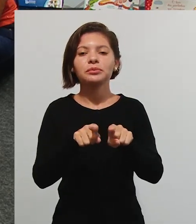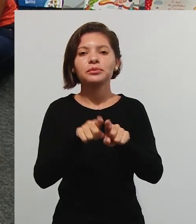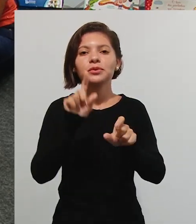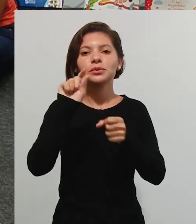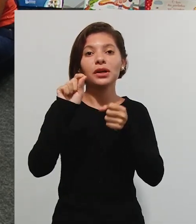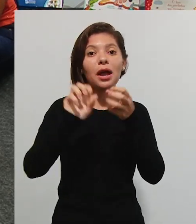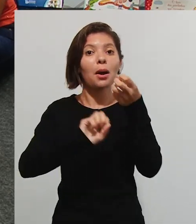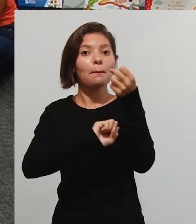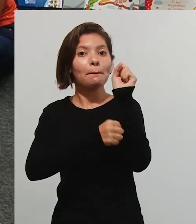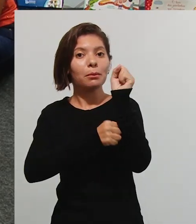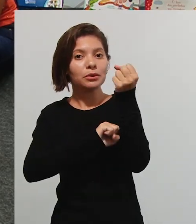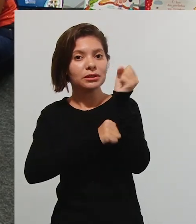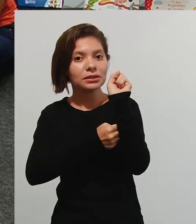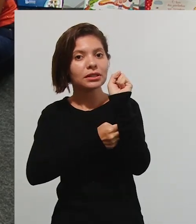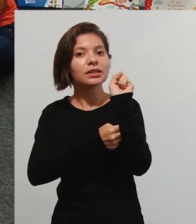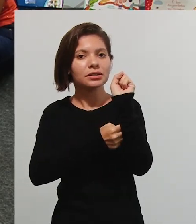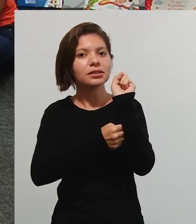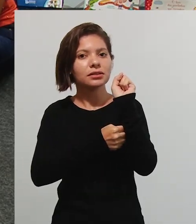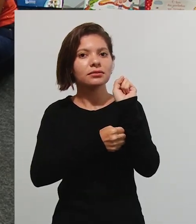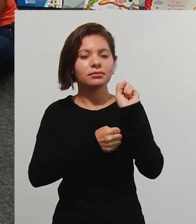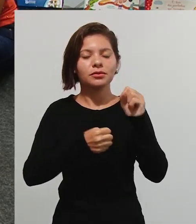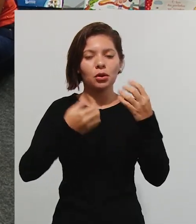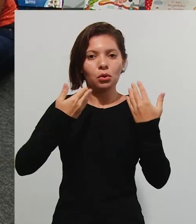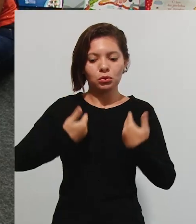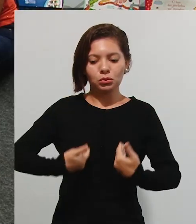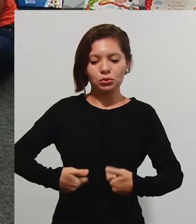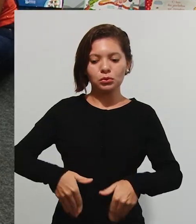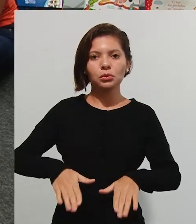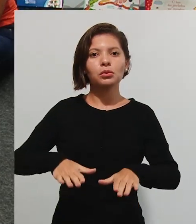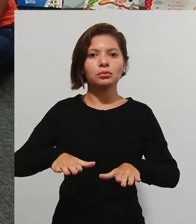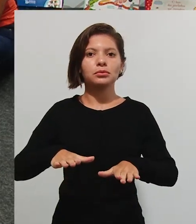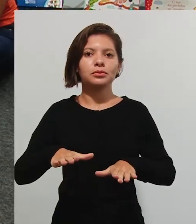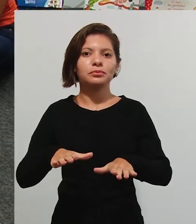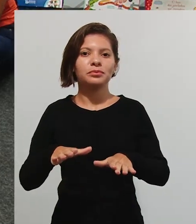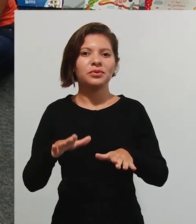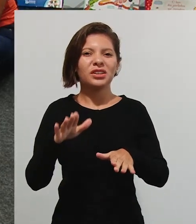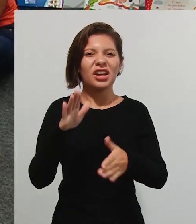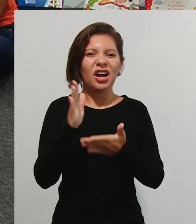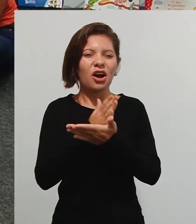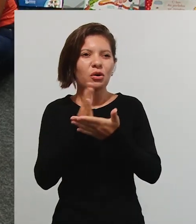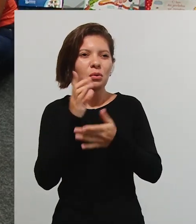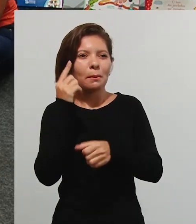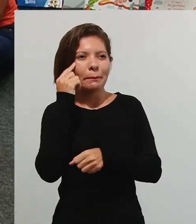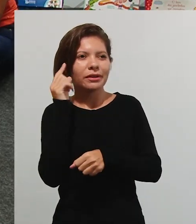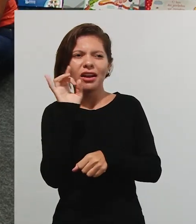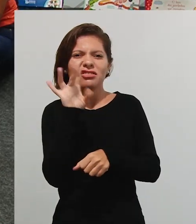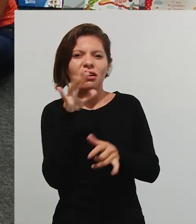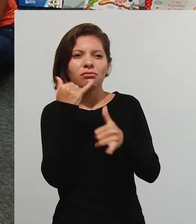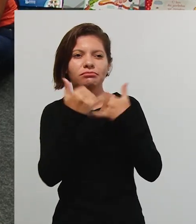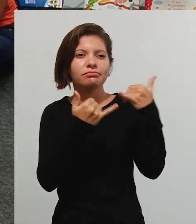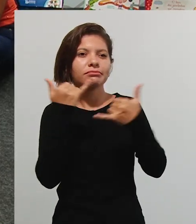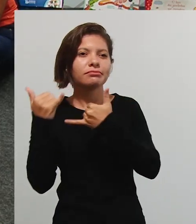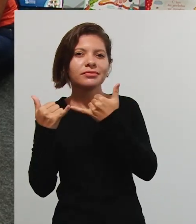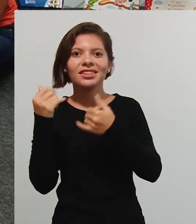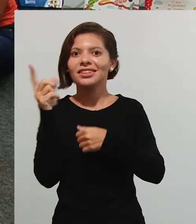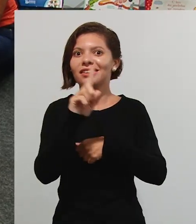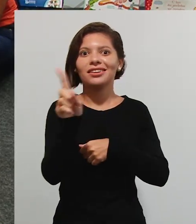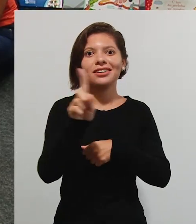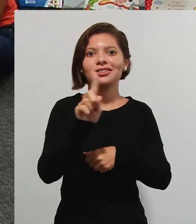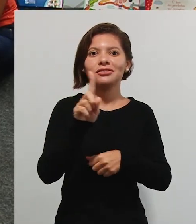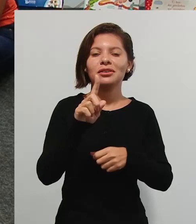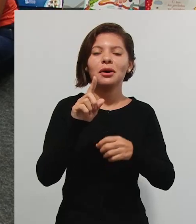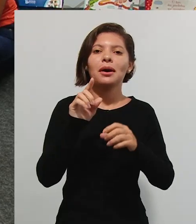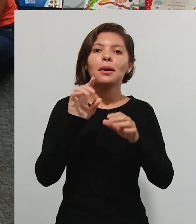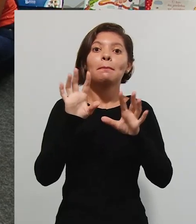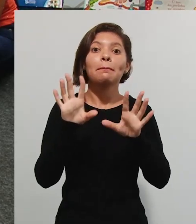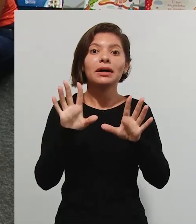da motricidade, do tônus muscular da criança, que muitos pensam que é só um brinquedo, é uma forma de brincar, mas quando você tem